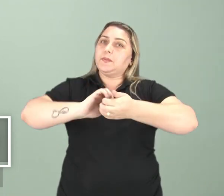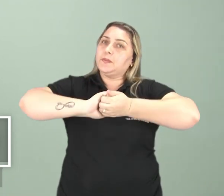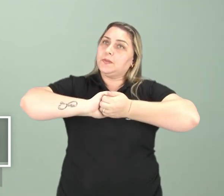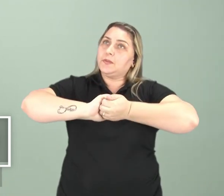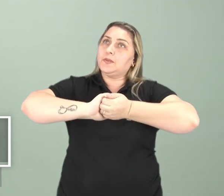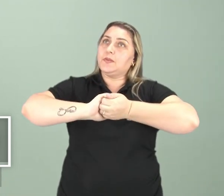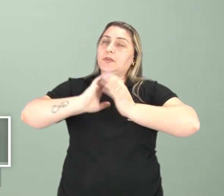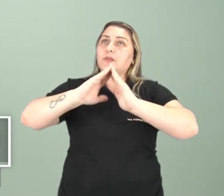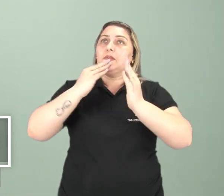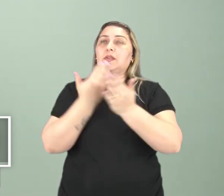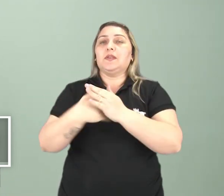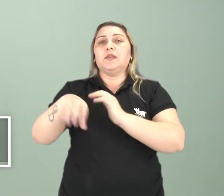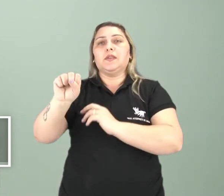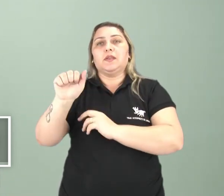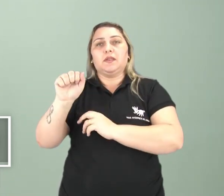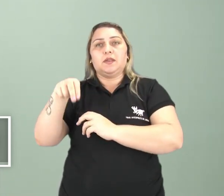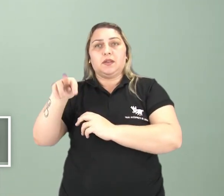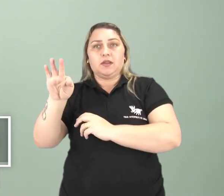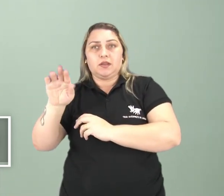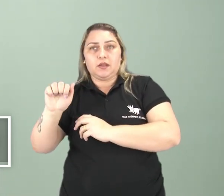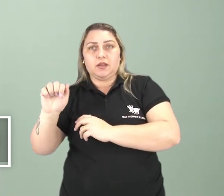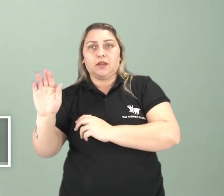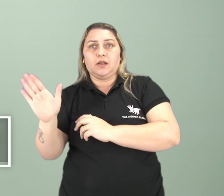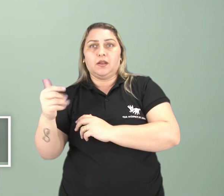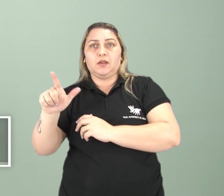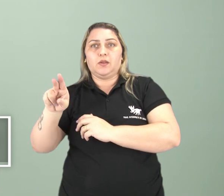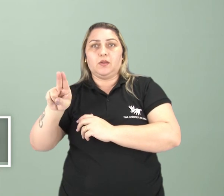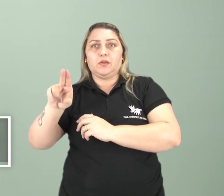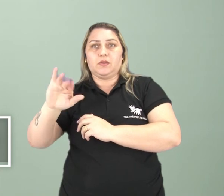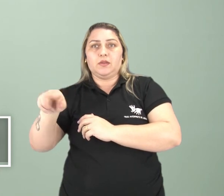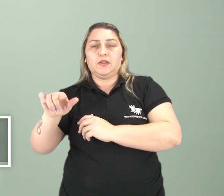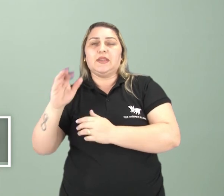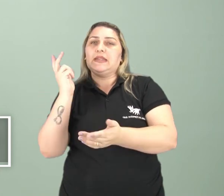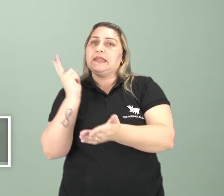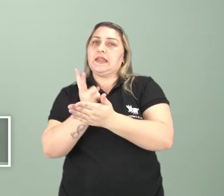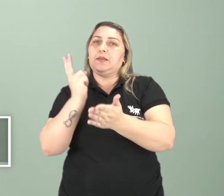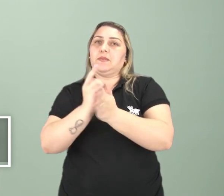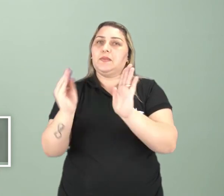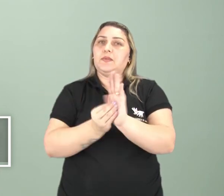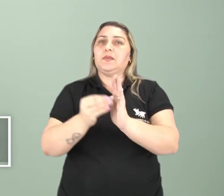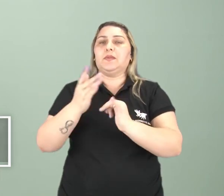cumprimentos à Escola Santa Luzia e ao tio Danzan, que sempre comento aí no YouTube os